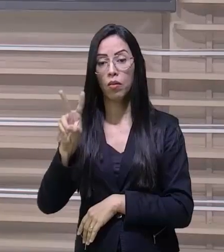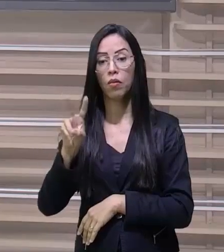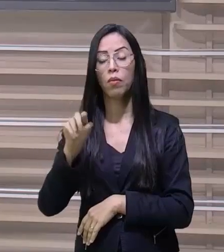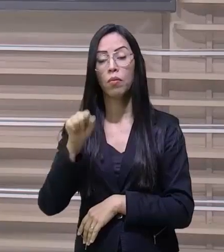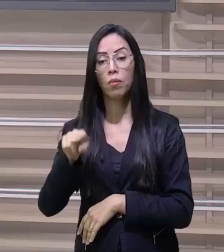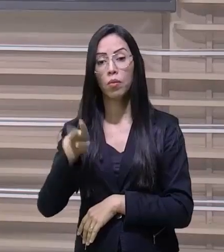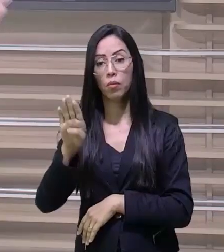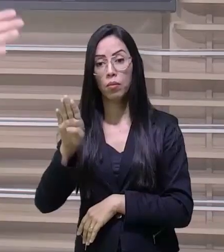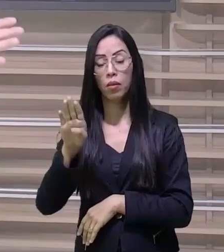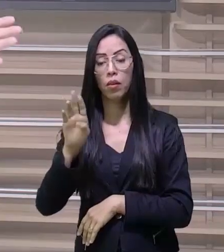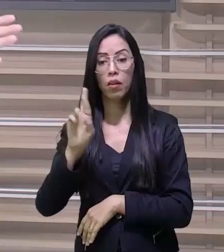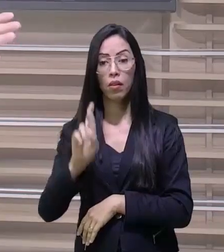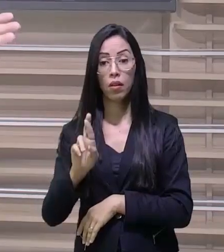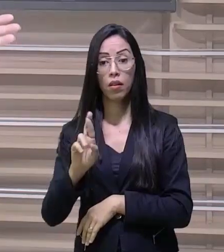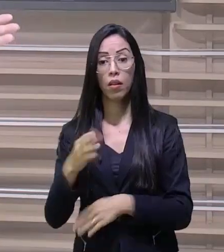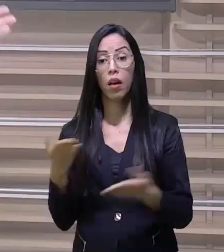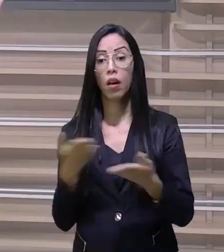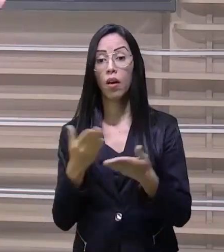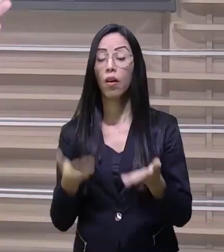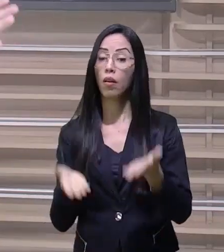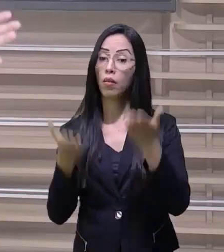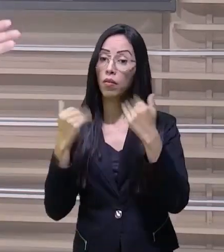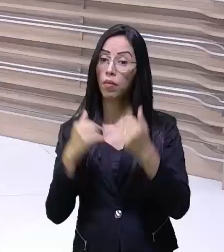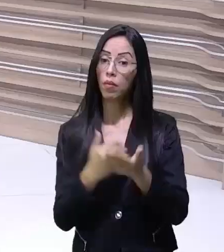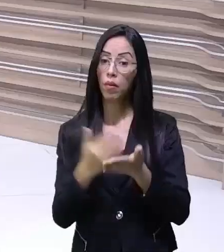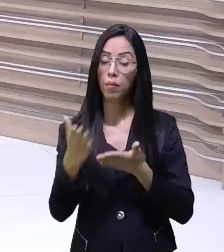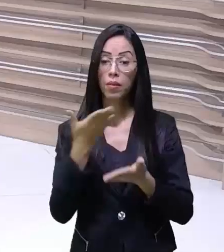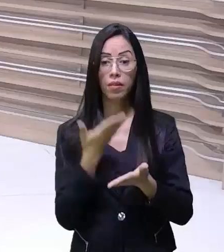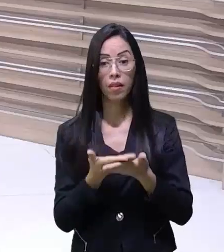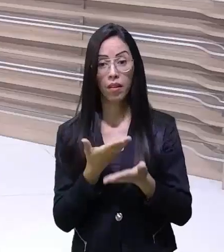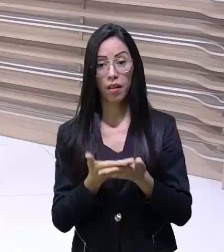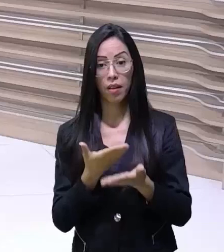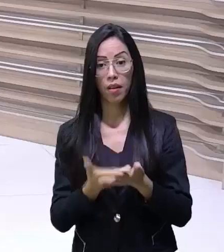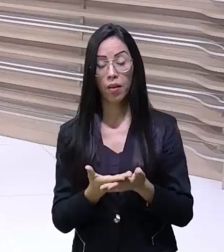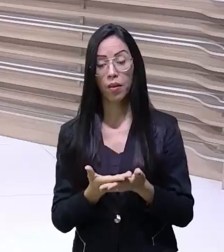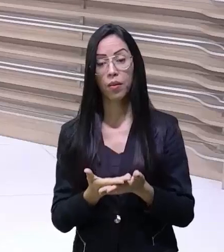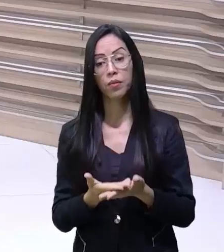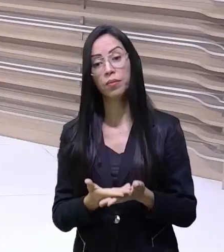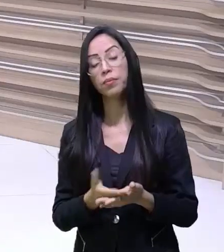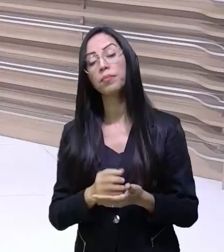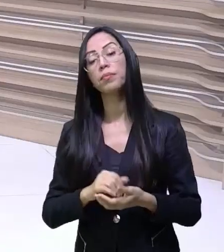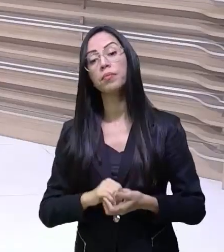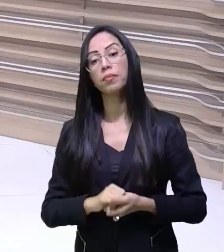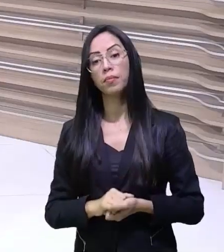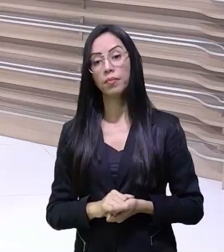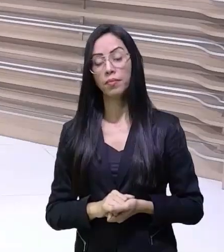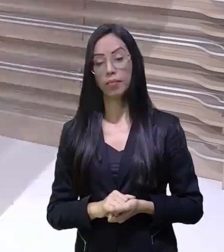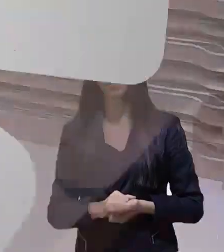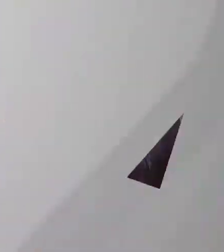www.sabermais.am.gov.br. Agora nós vamos começar a nossa aula. Vamos acompanhar?